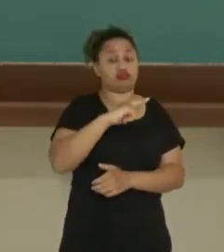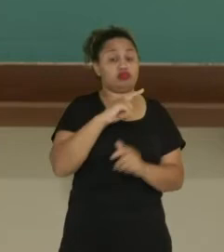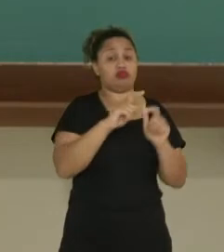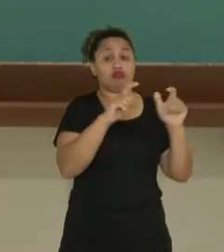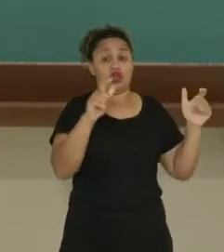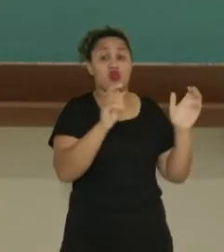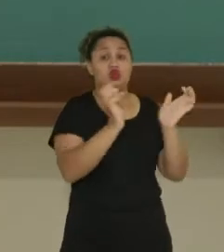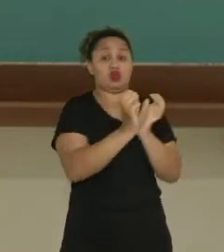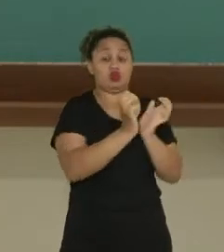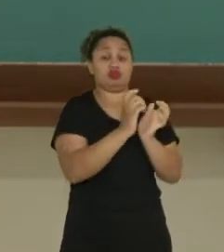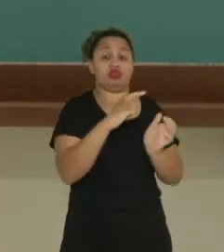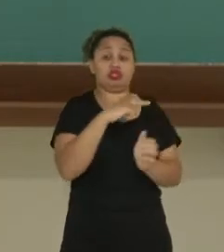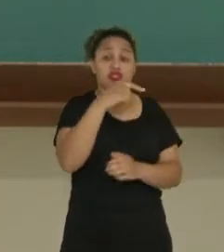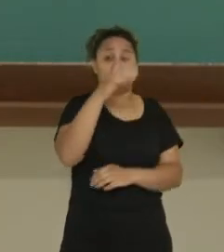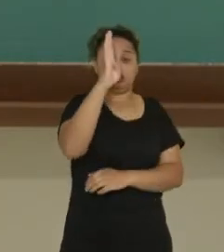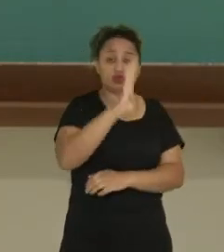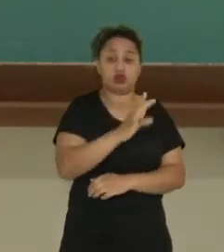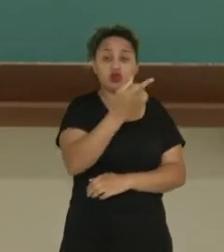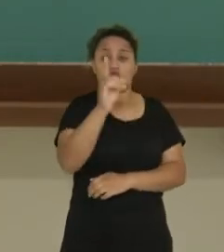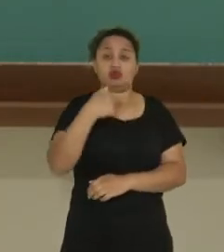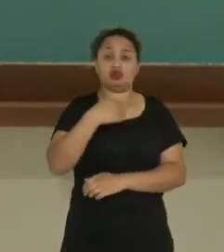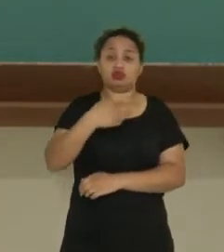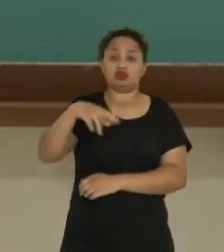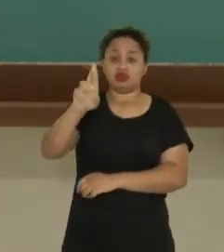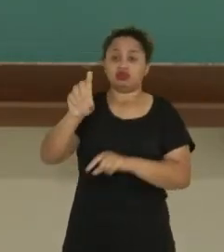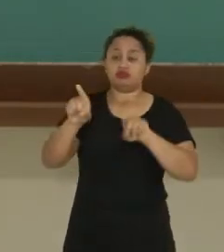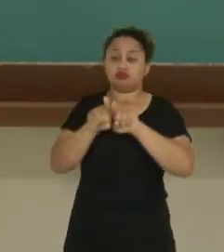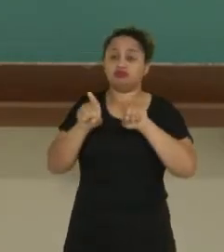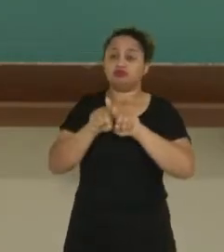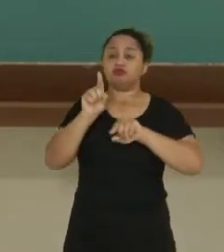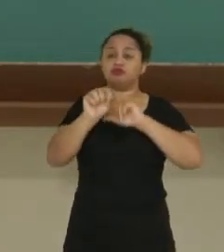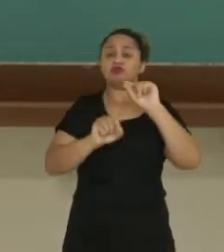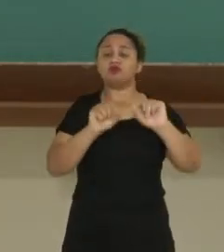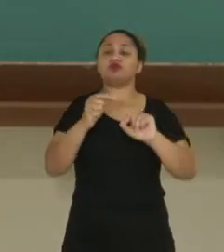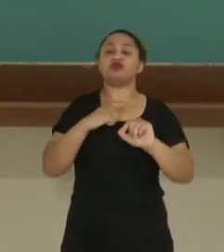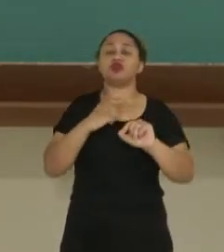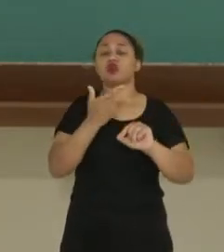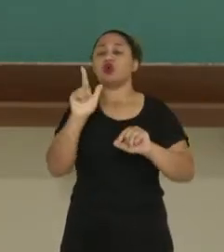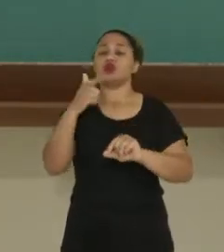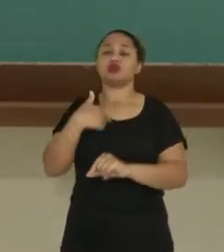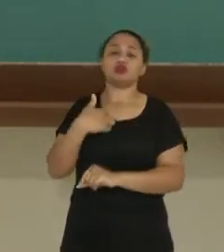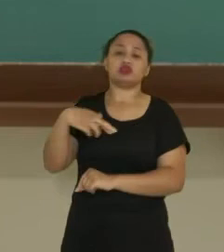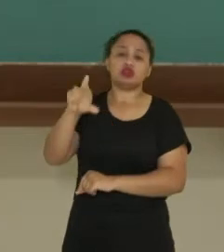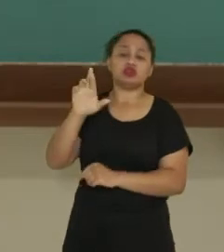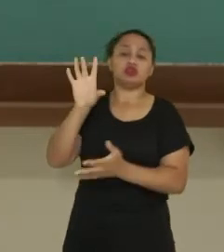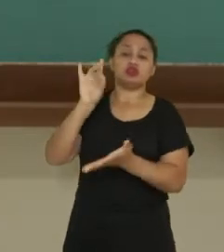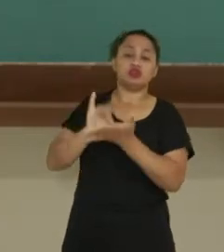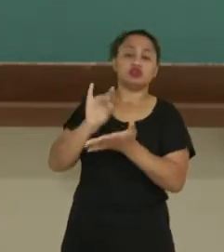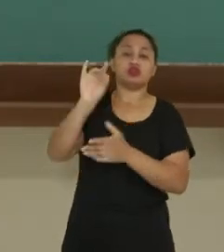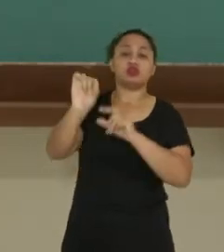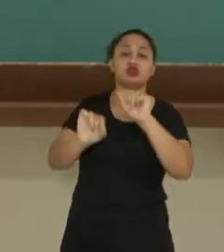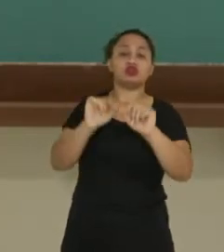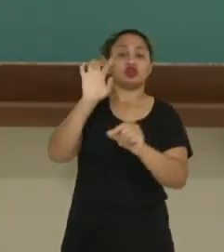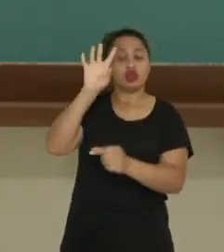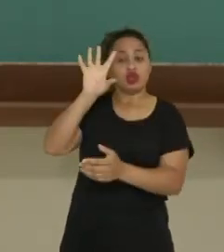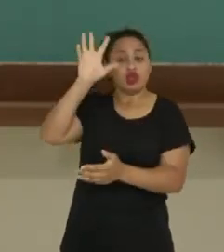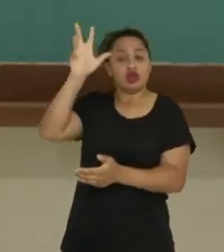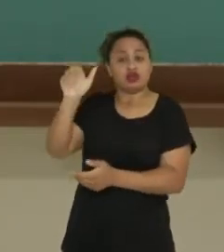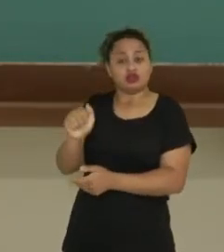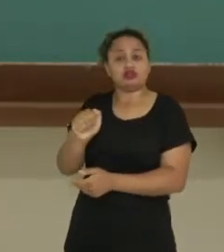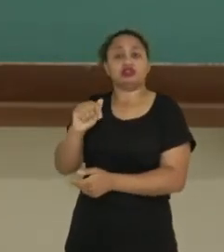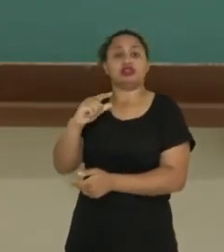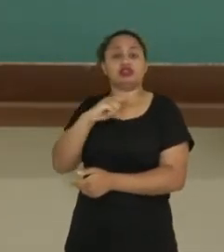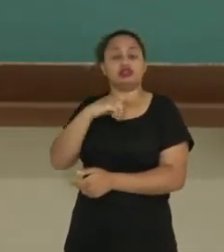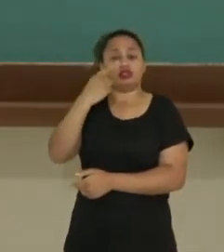Brasil, outras religiões e também a presença, né, de religiosidade de matriz africana no nosso